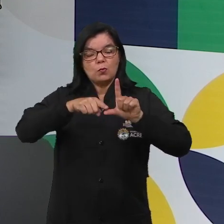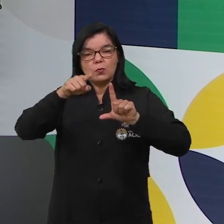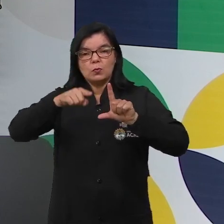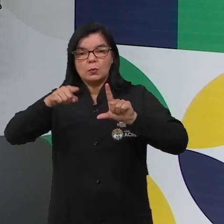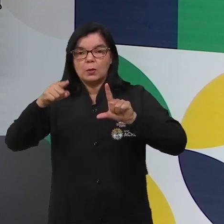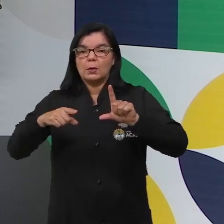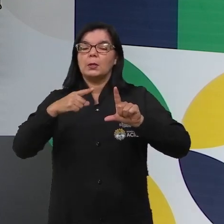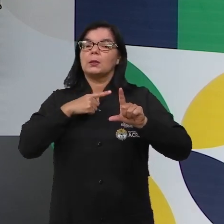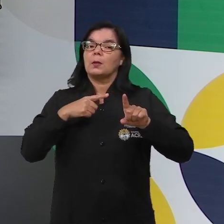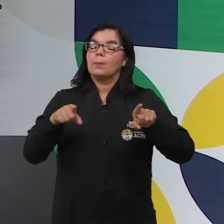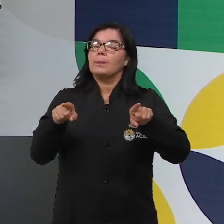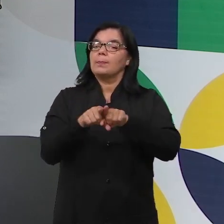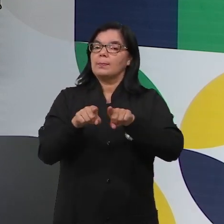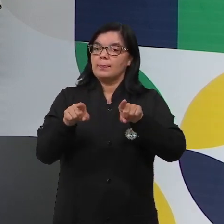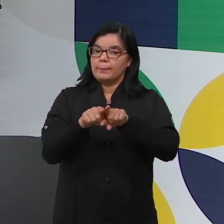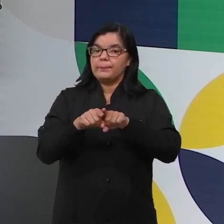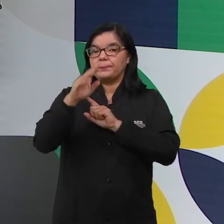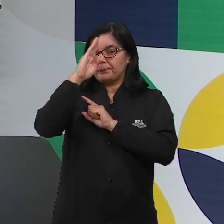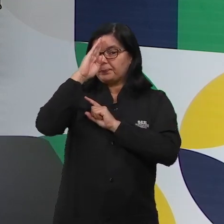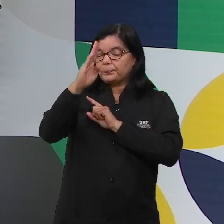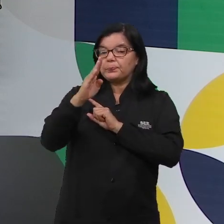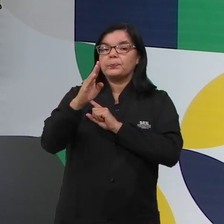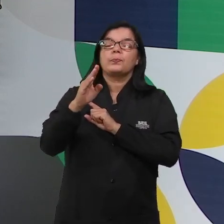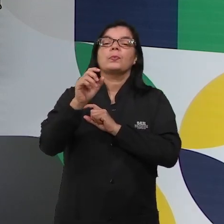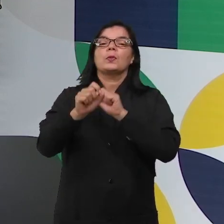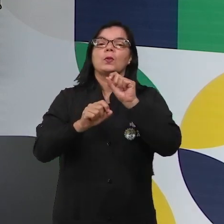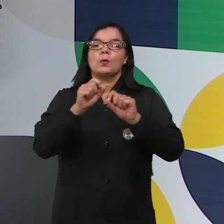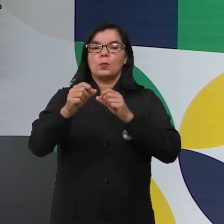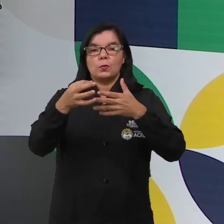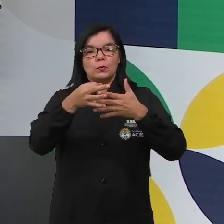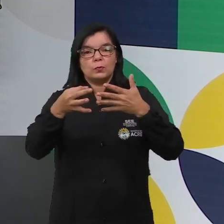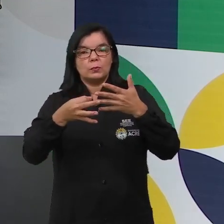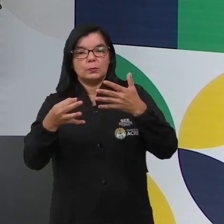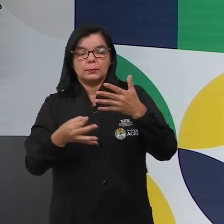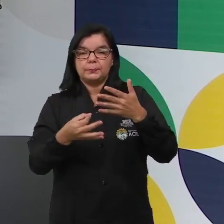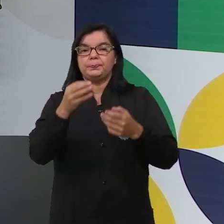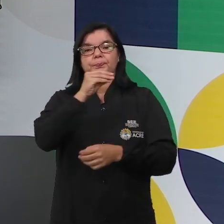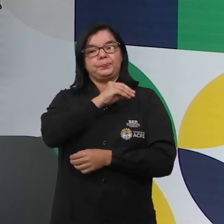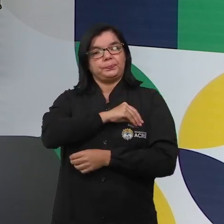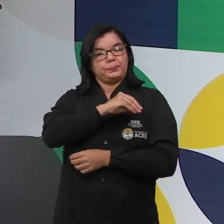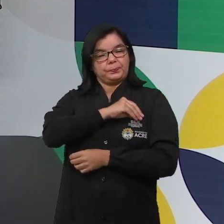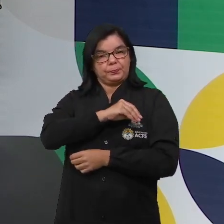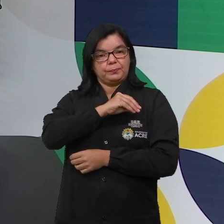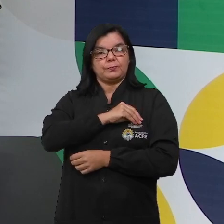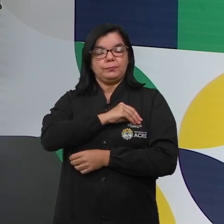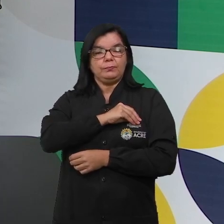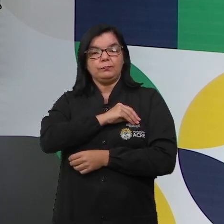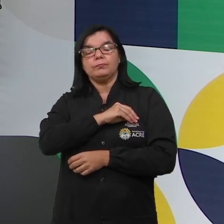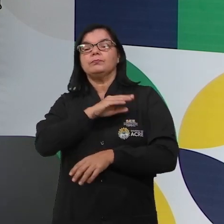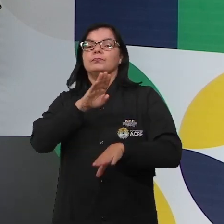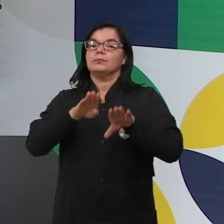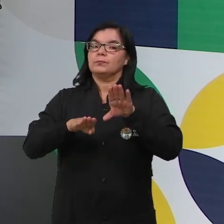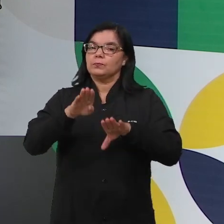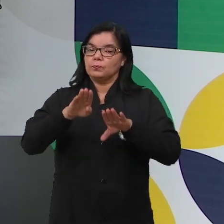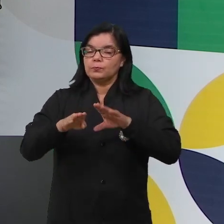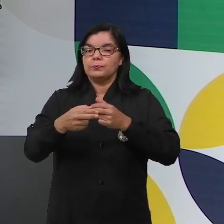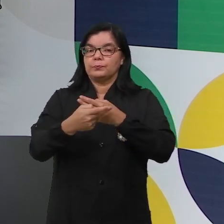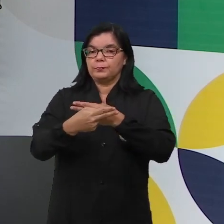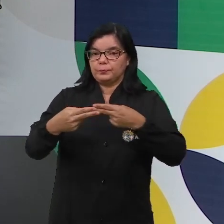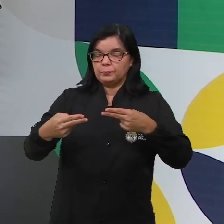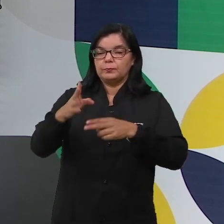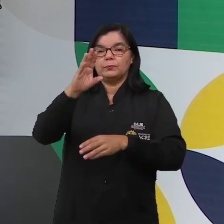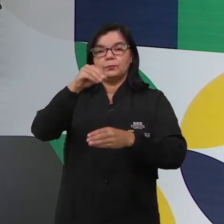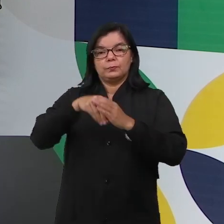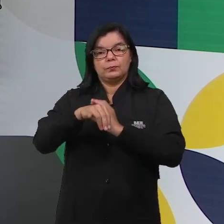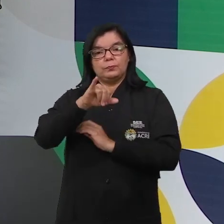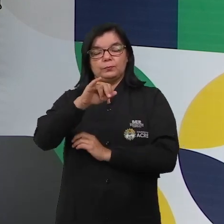Gini, ele vai levar em consideração principalmente os aspectos aí da renda per capita tem relação ao produto